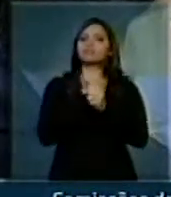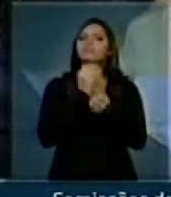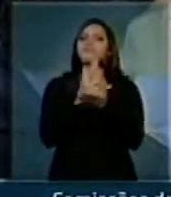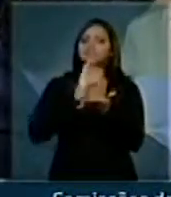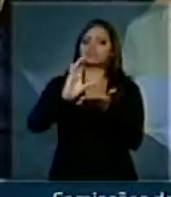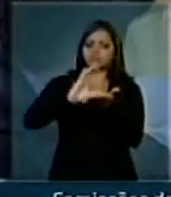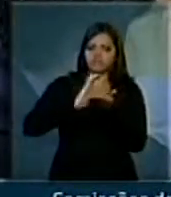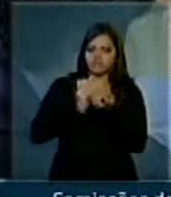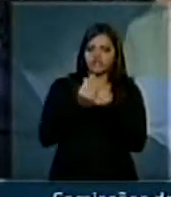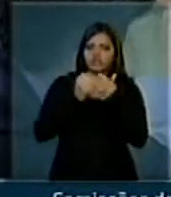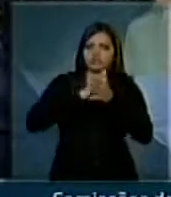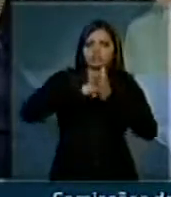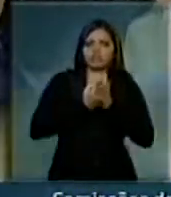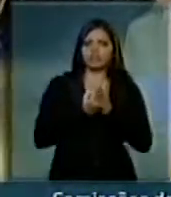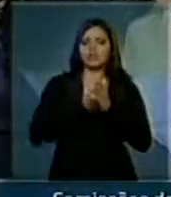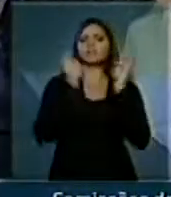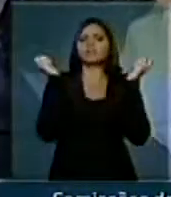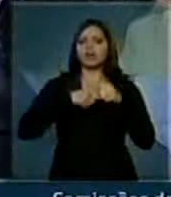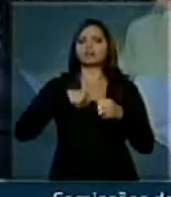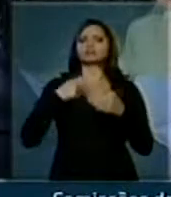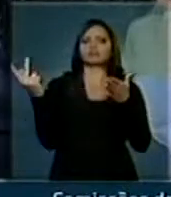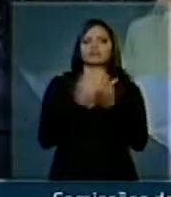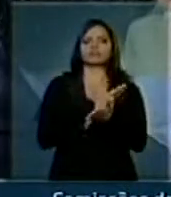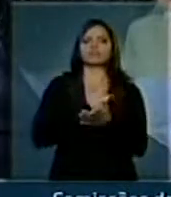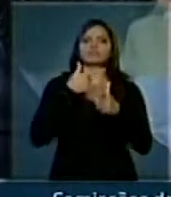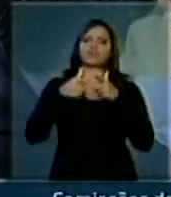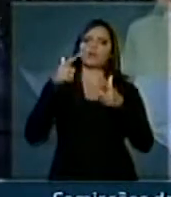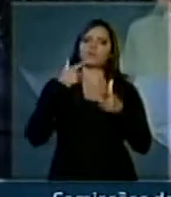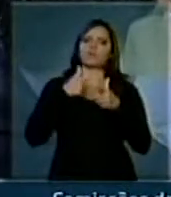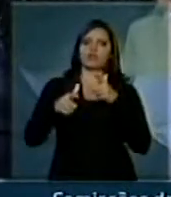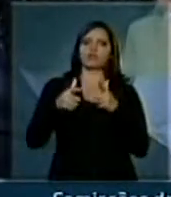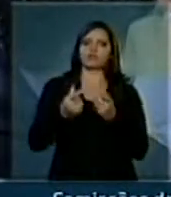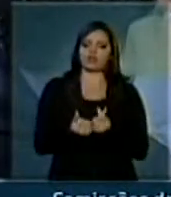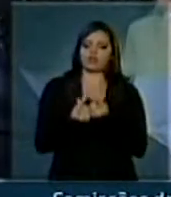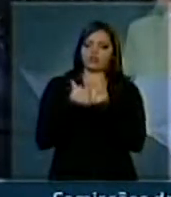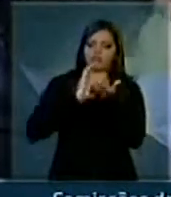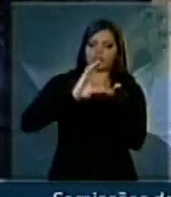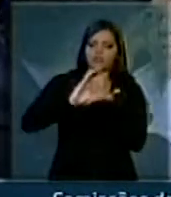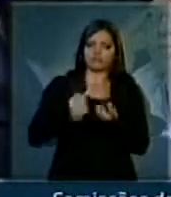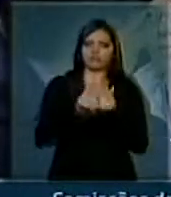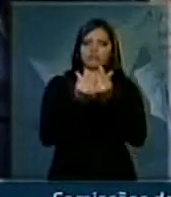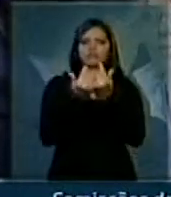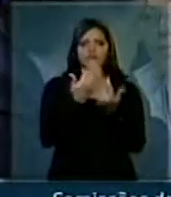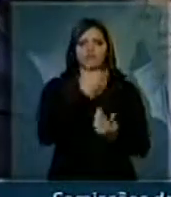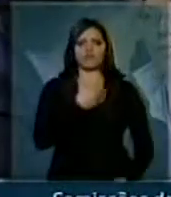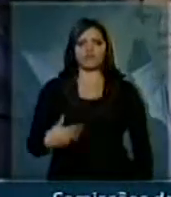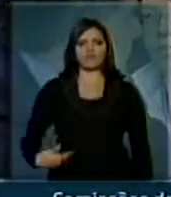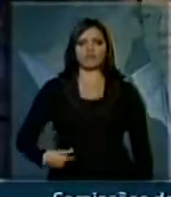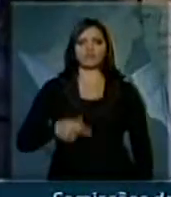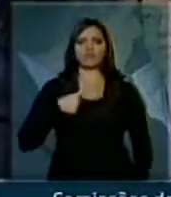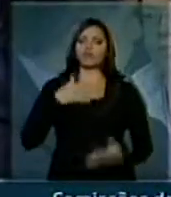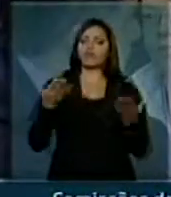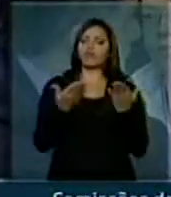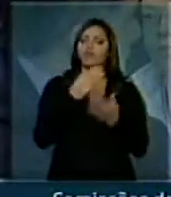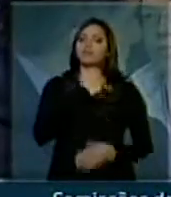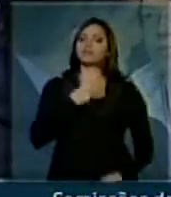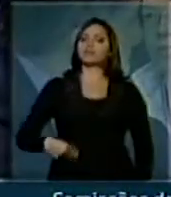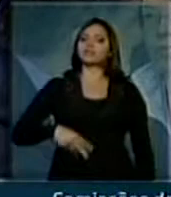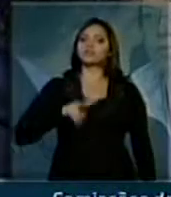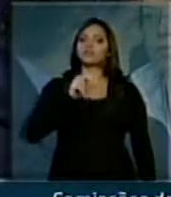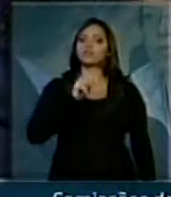de valores, poderá continuar a causar dano ao erário, fecha aspas, ministro Valmir